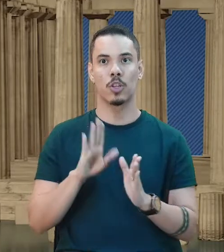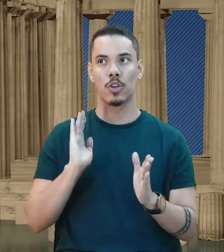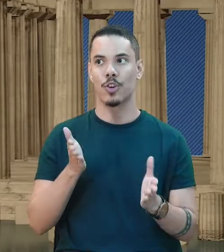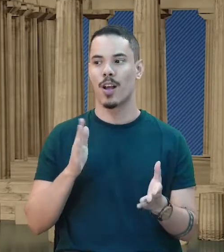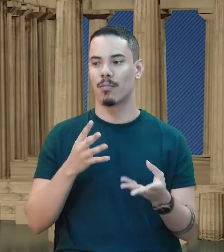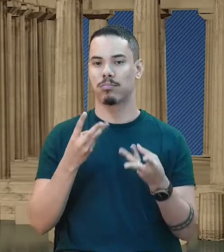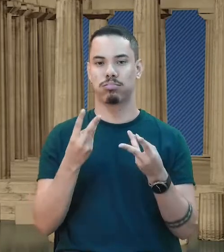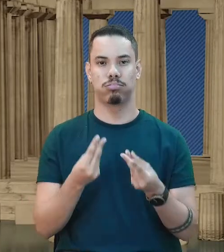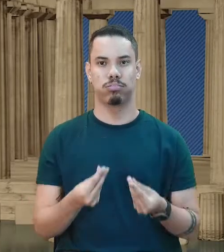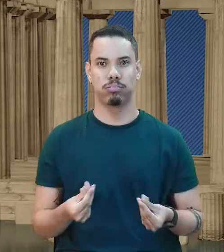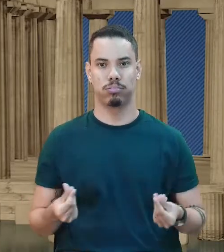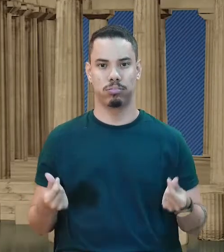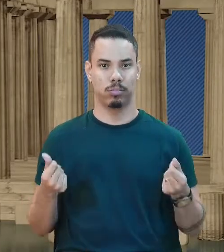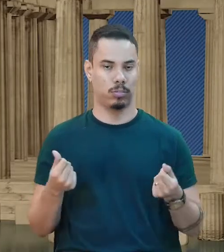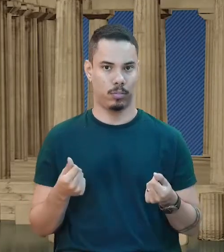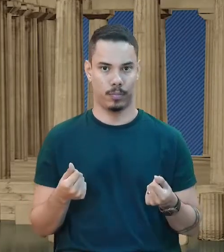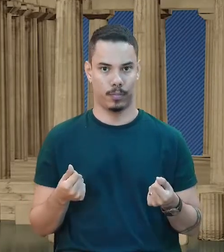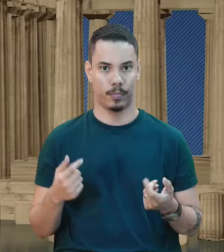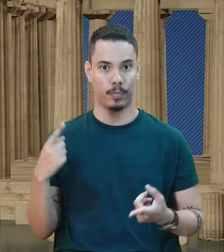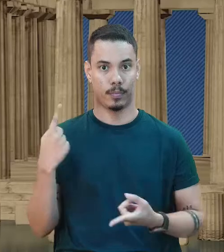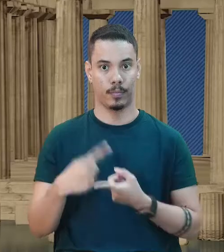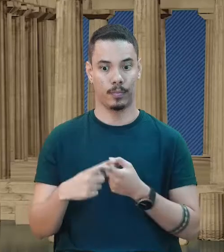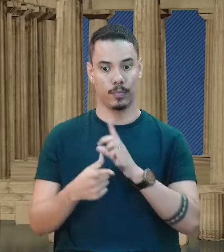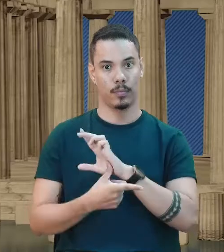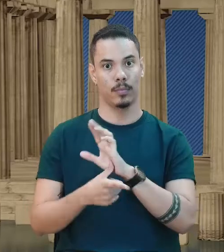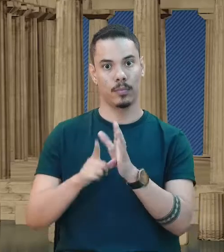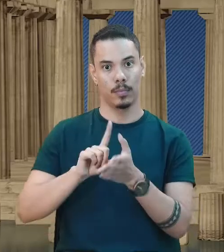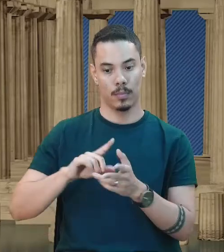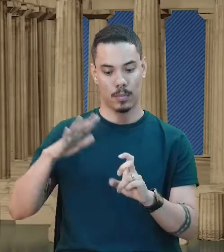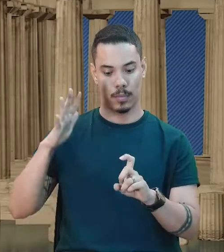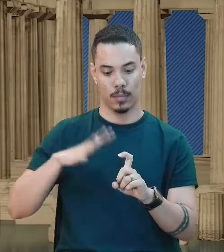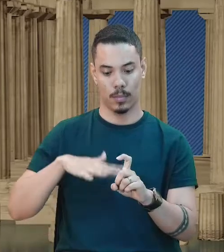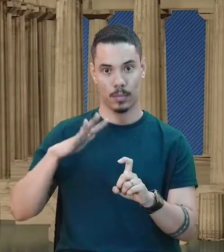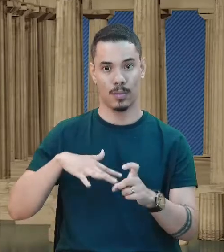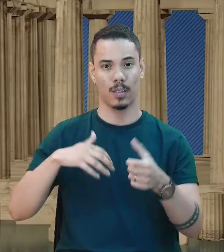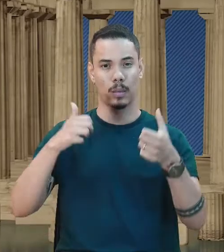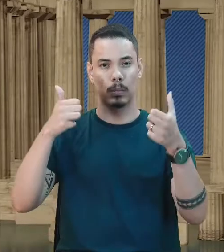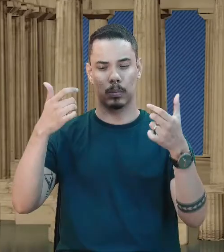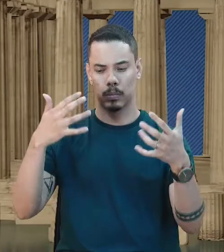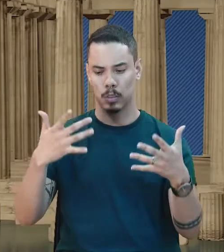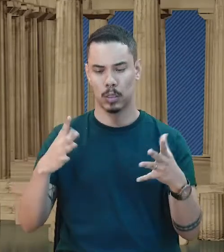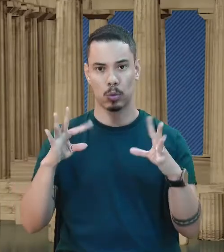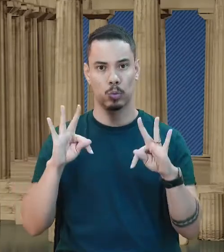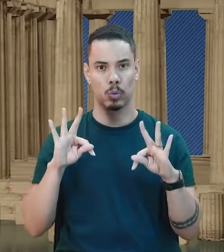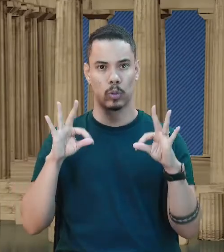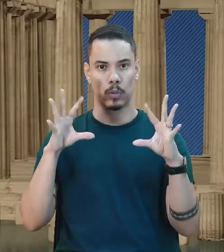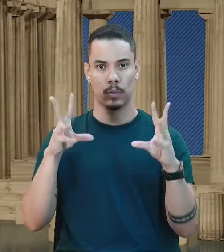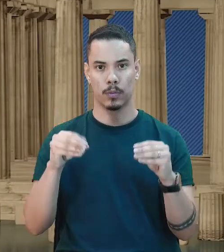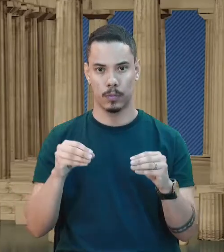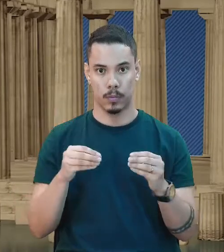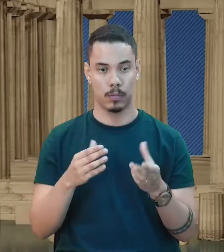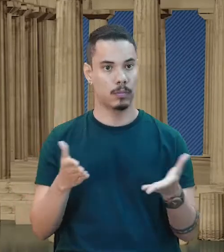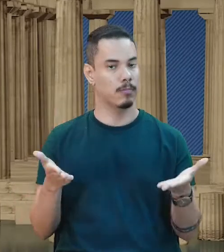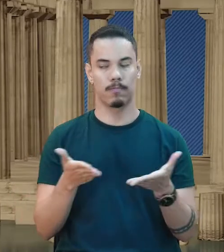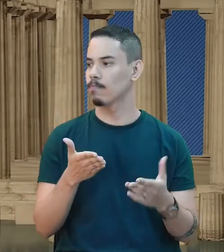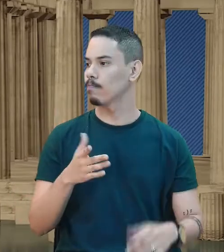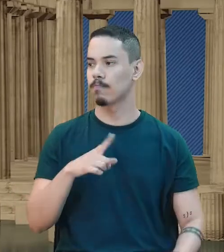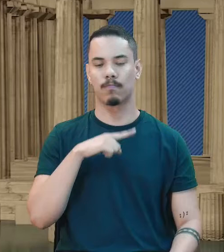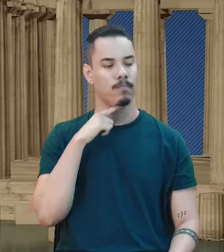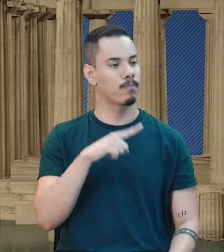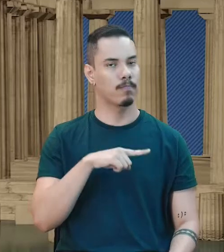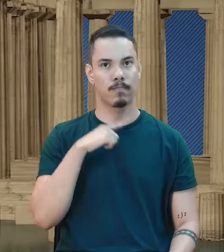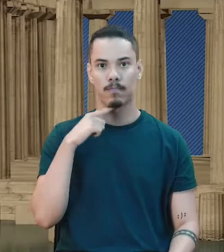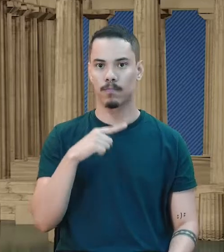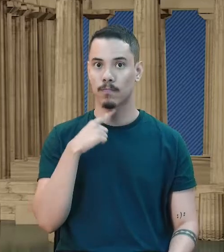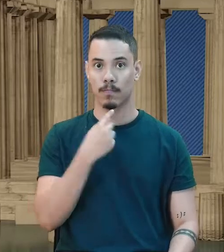terra, porque o que antes os mitos explicavam tudo aquilo que existe, agora não. A